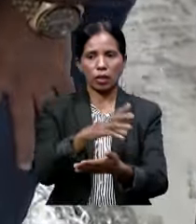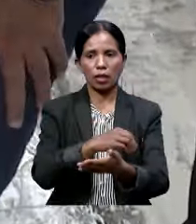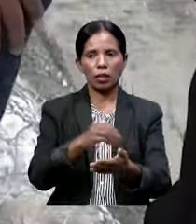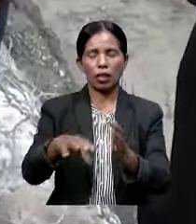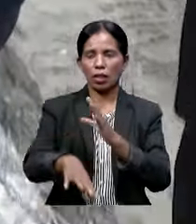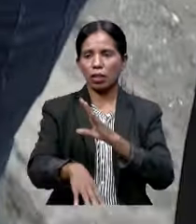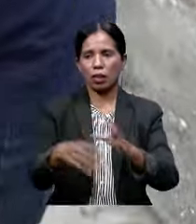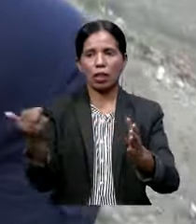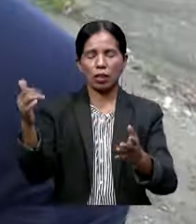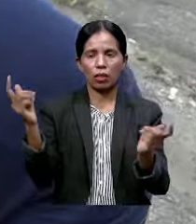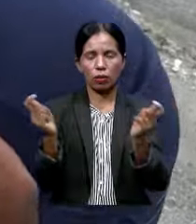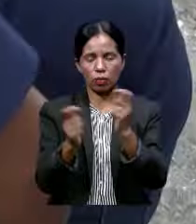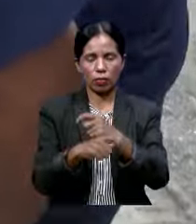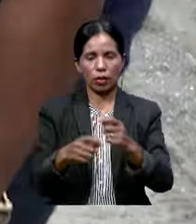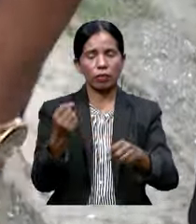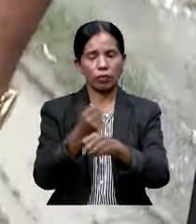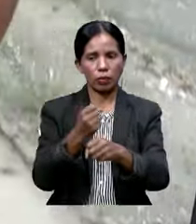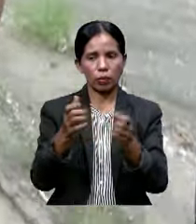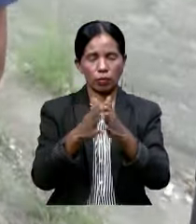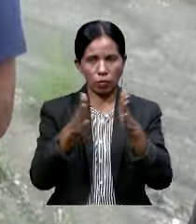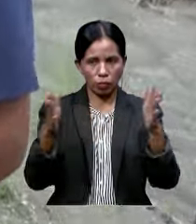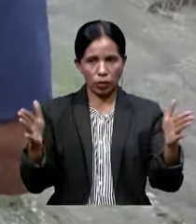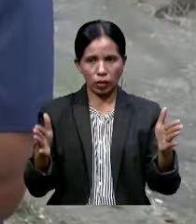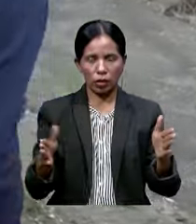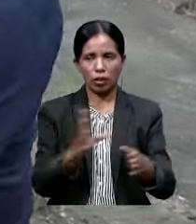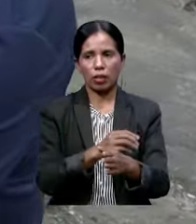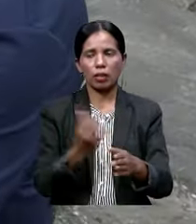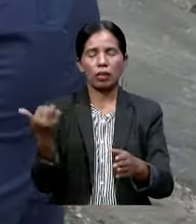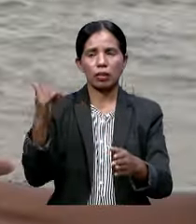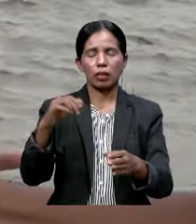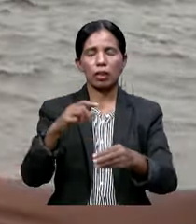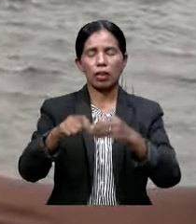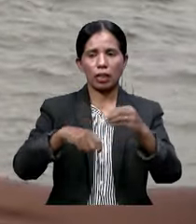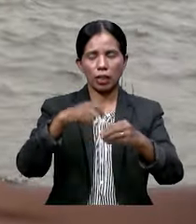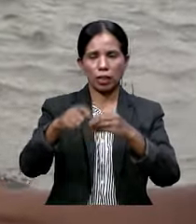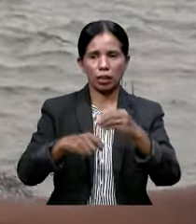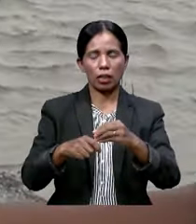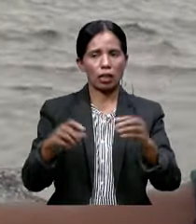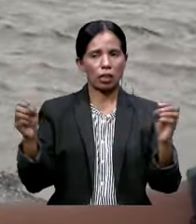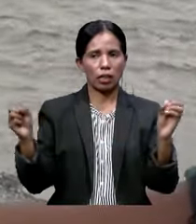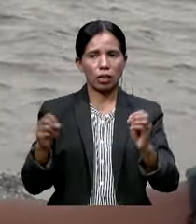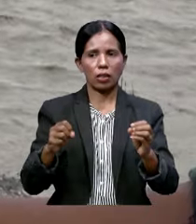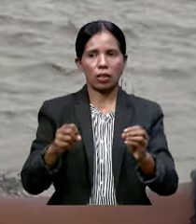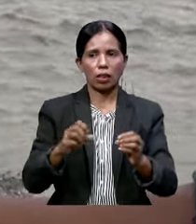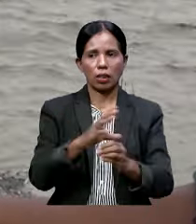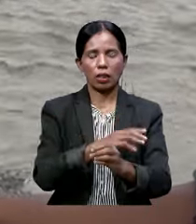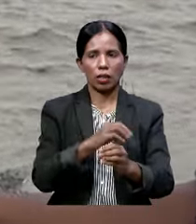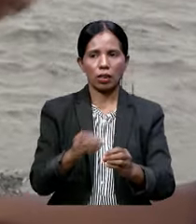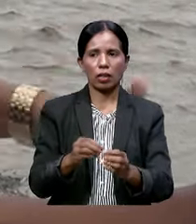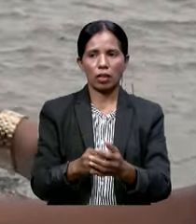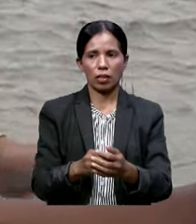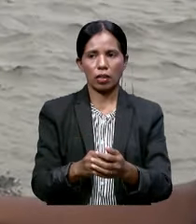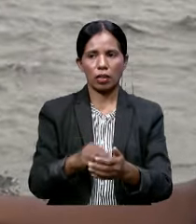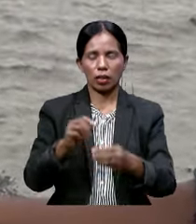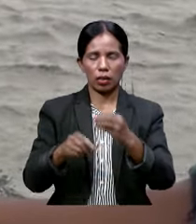asai filafali, troca fali o fato bot, depois bronzo nebe maksia kesi date laos istila lilit, ne haruka